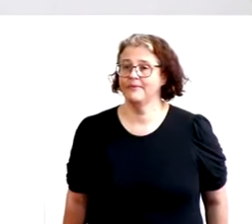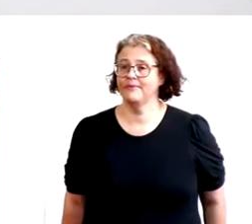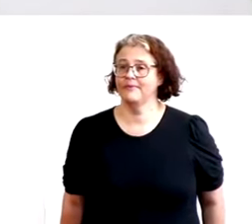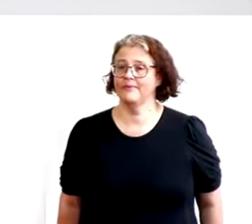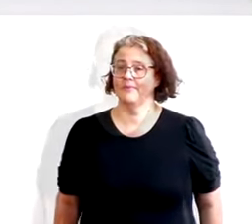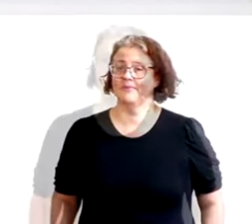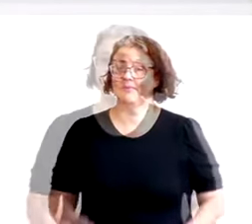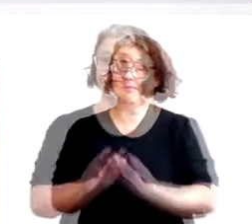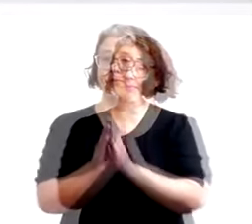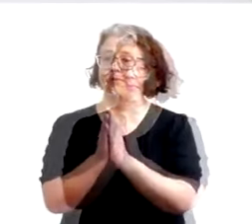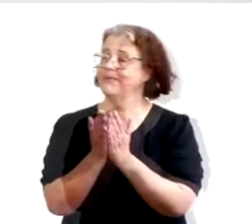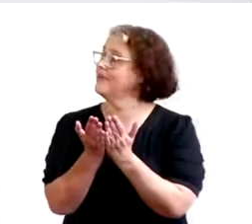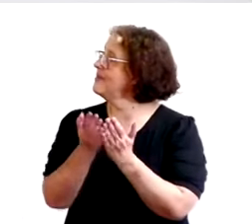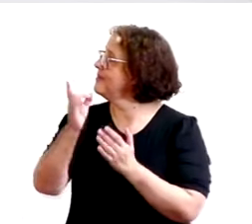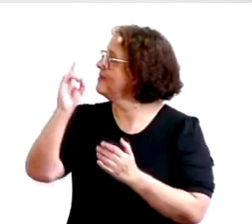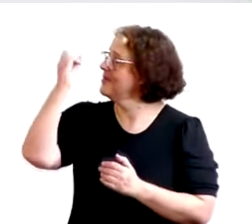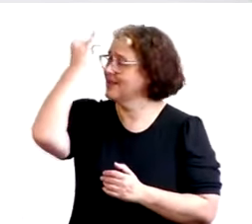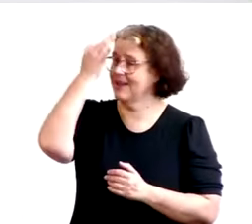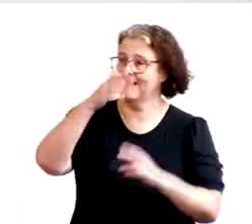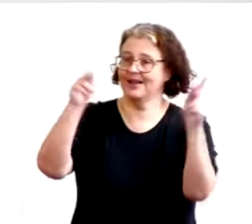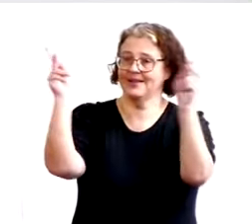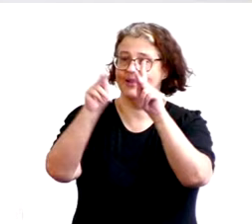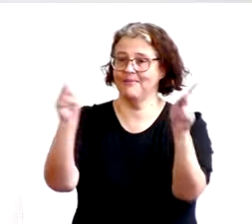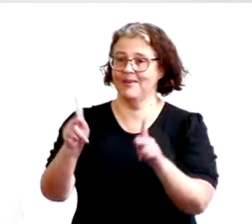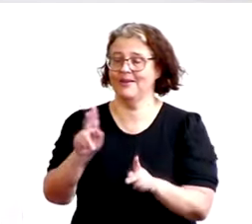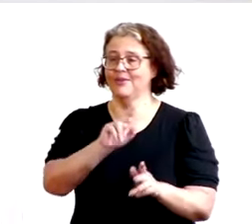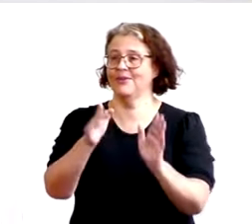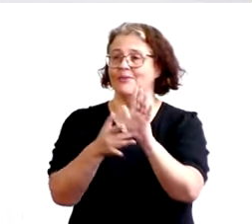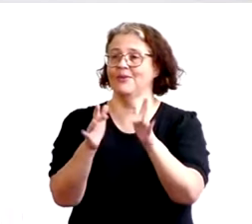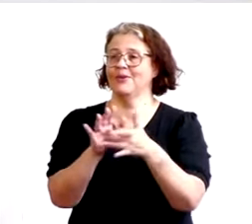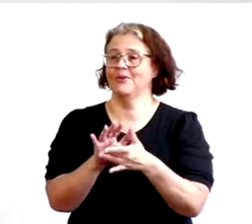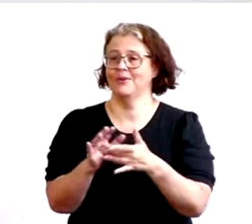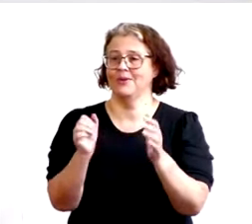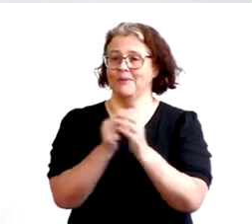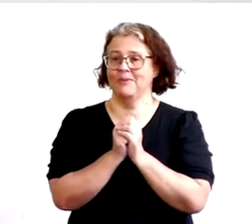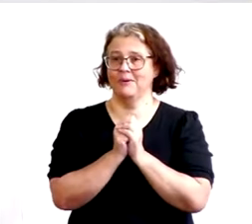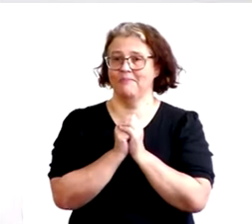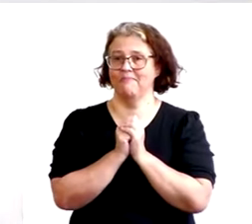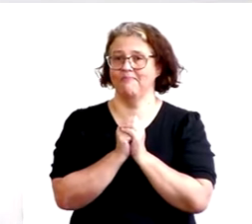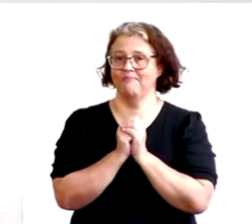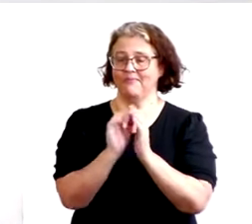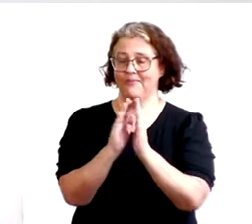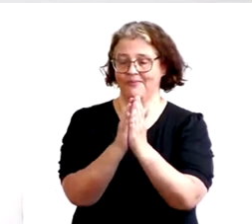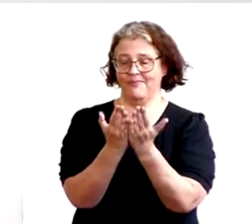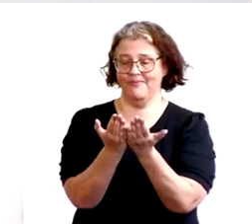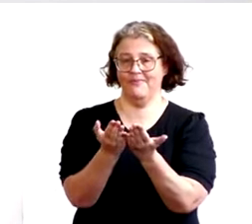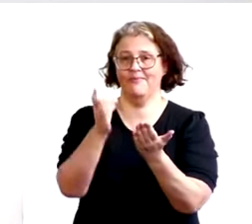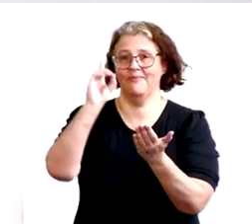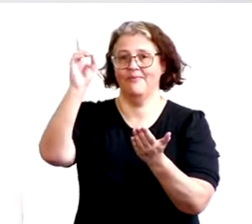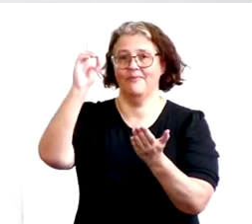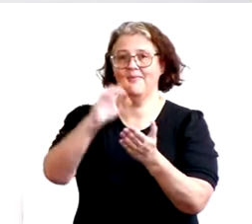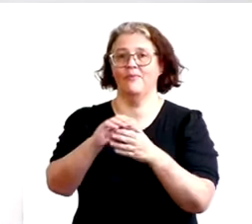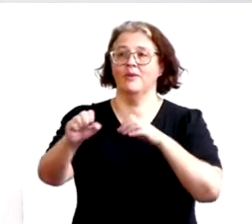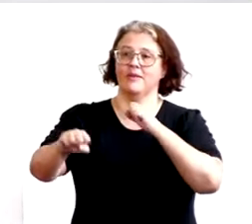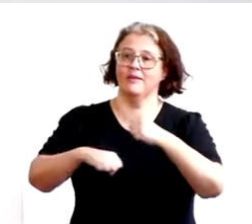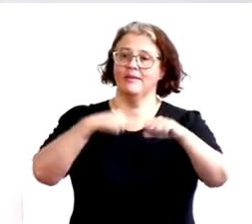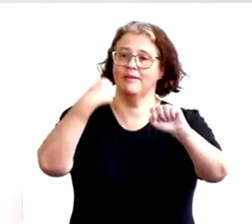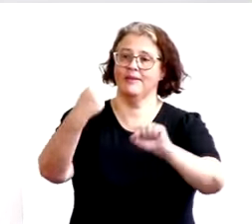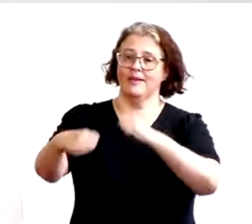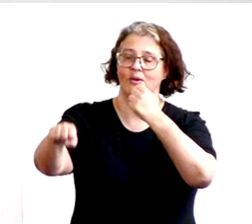irmãos graça e paz no nome de Jesus para nossa meditação dessa manhã Abra sua Bíblia no livro dos